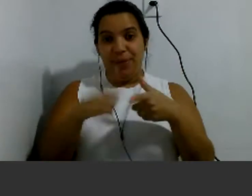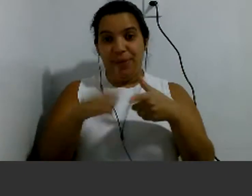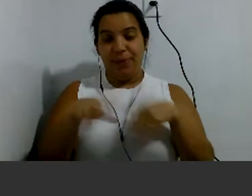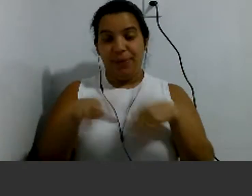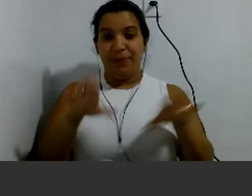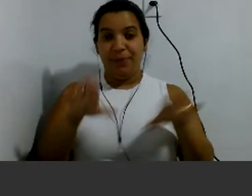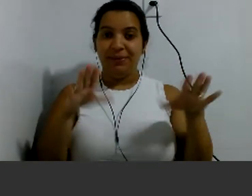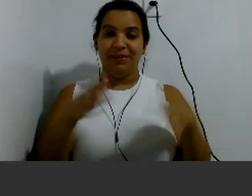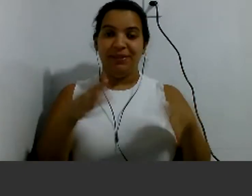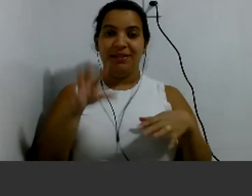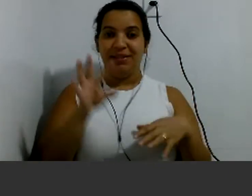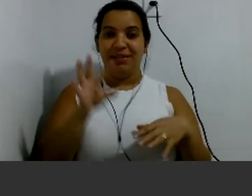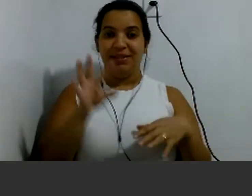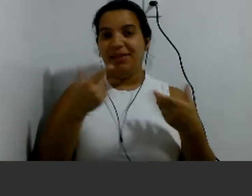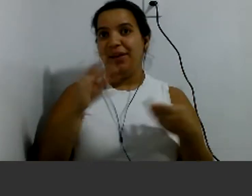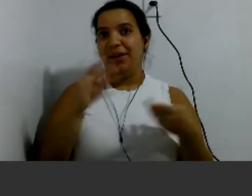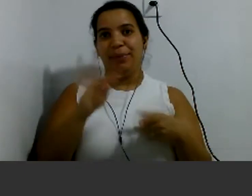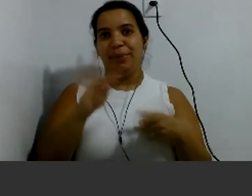mesmo.